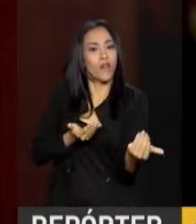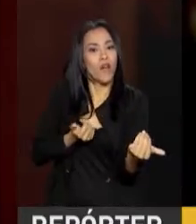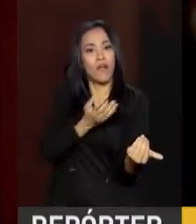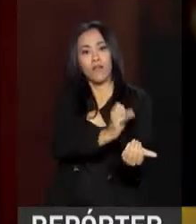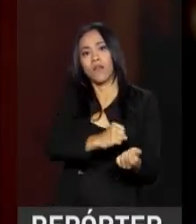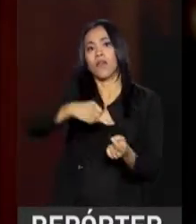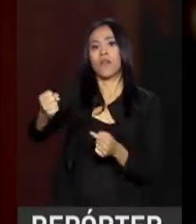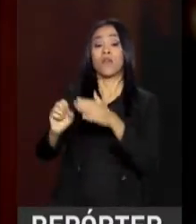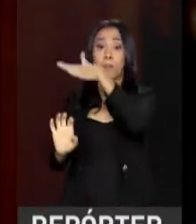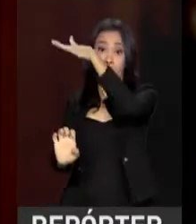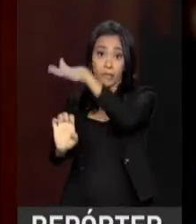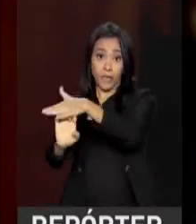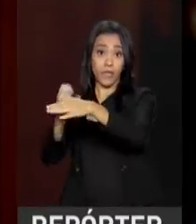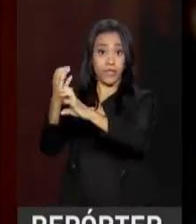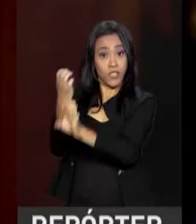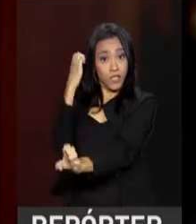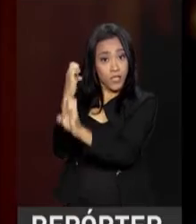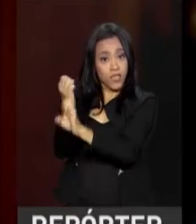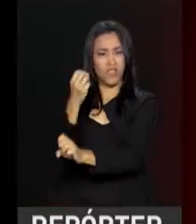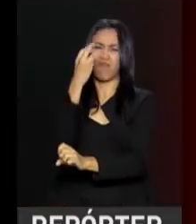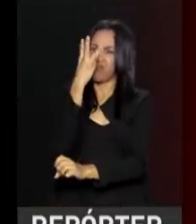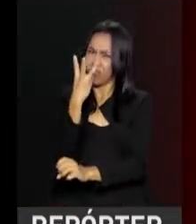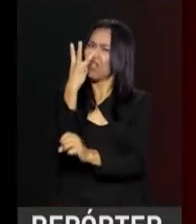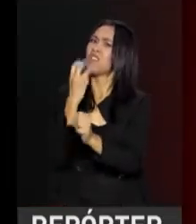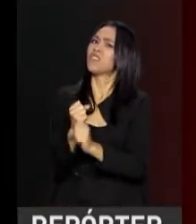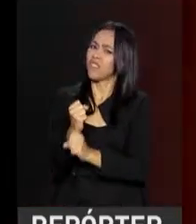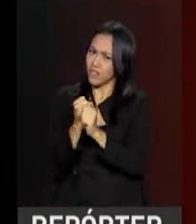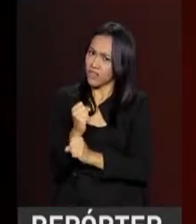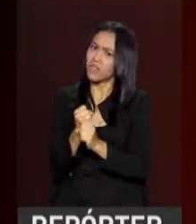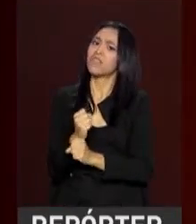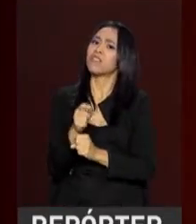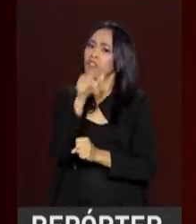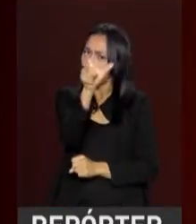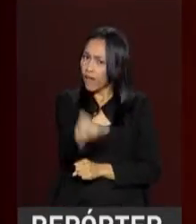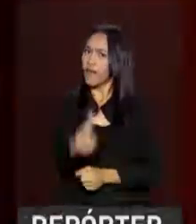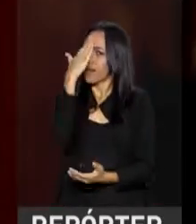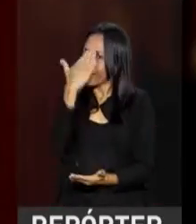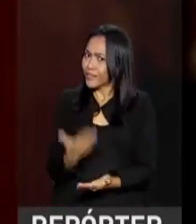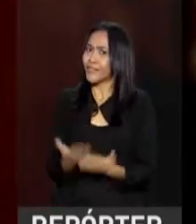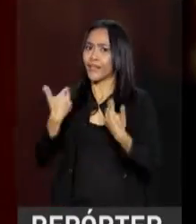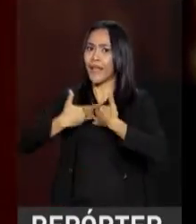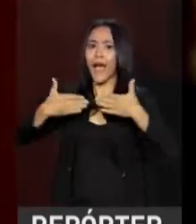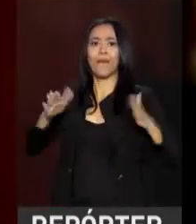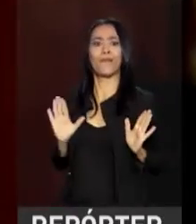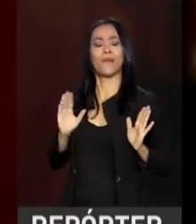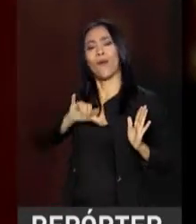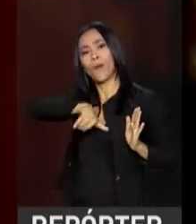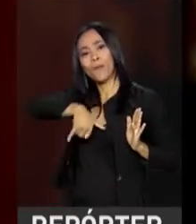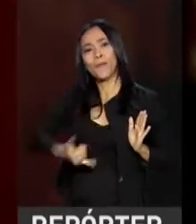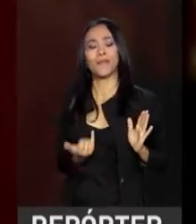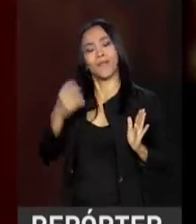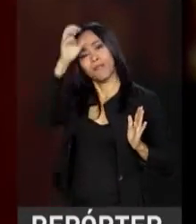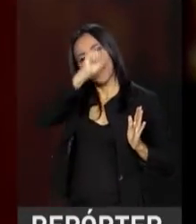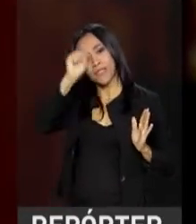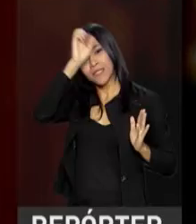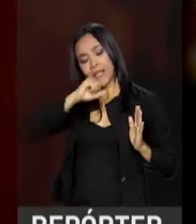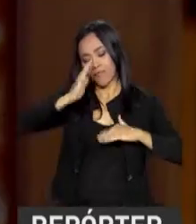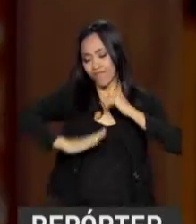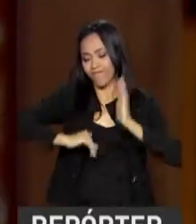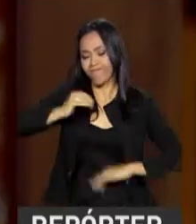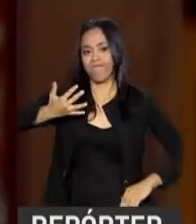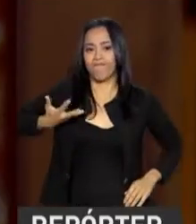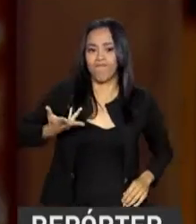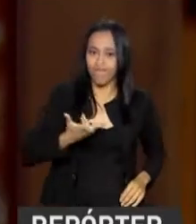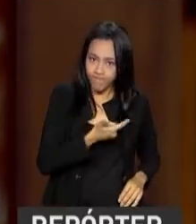empresa de engenharia há três anos e acredita que o programa abriu as portas para sua qualificação profissional